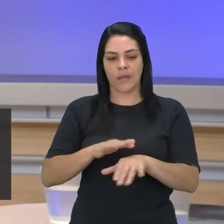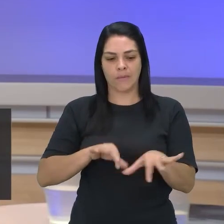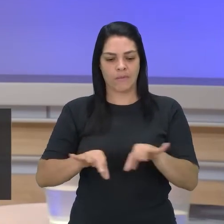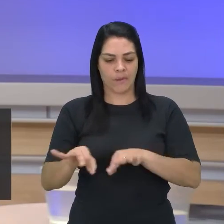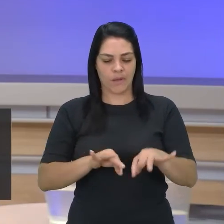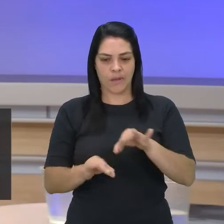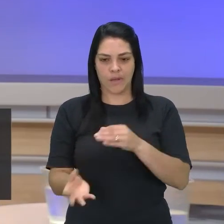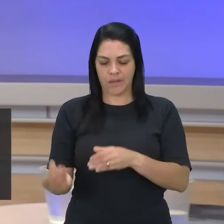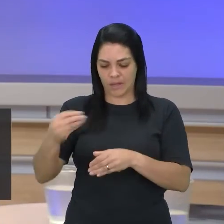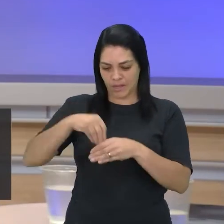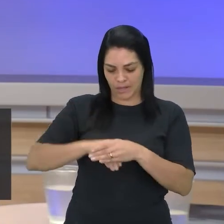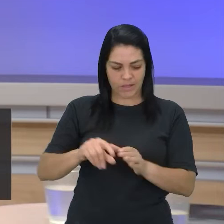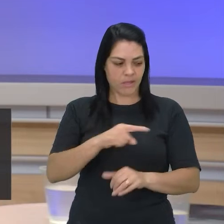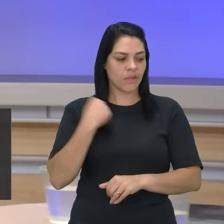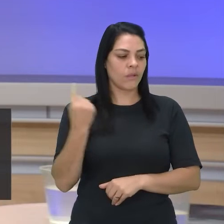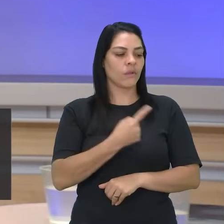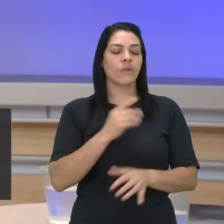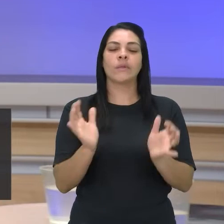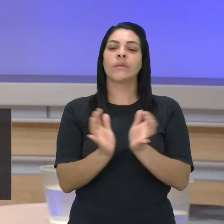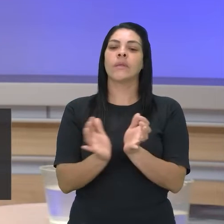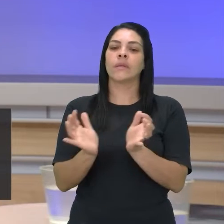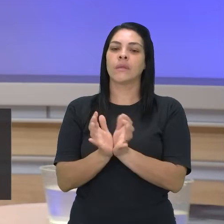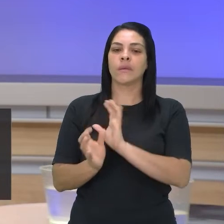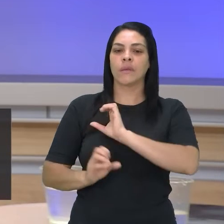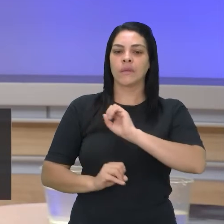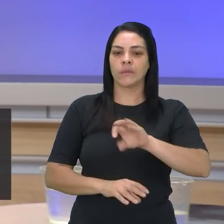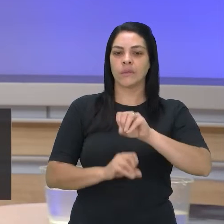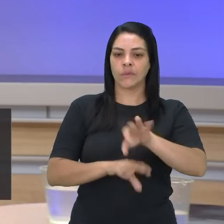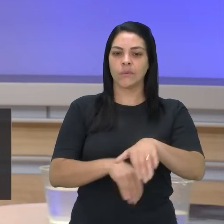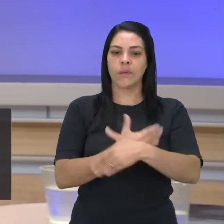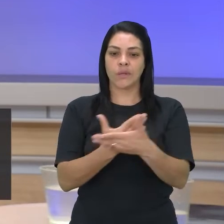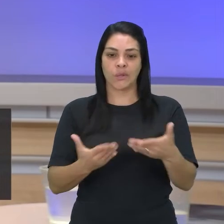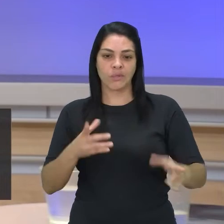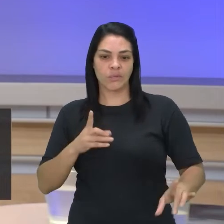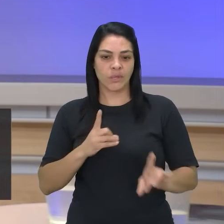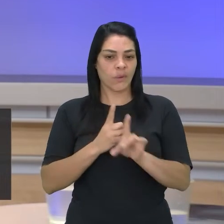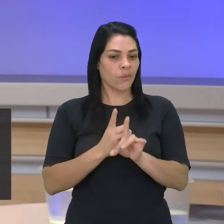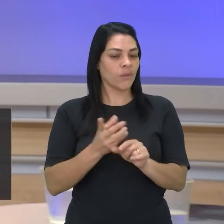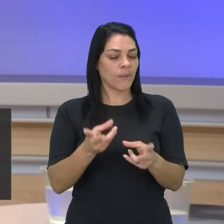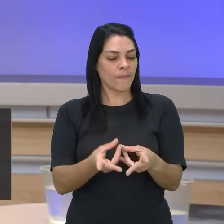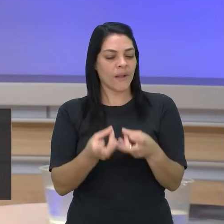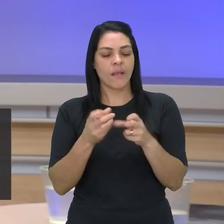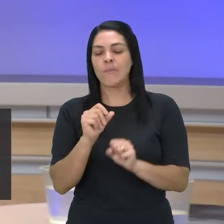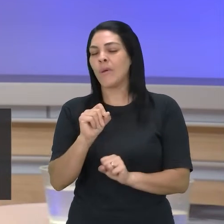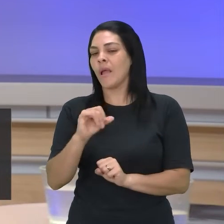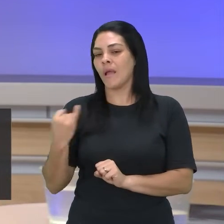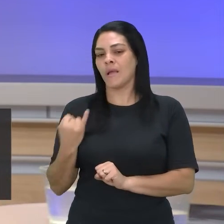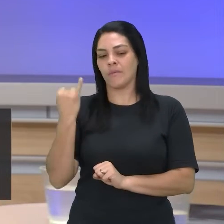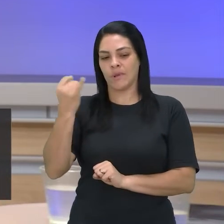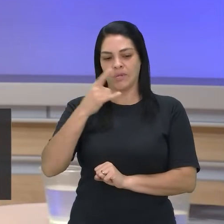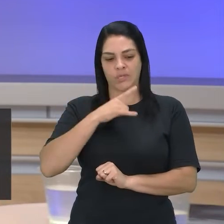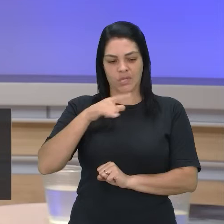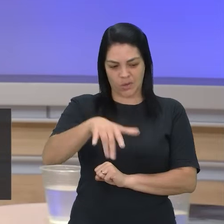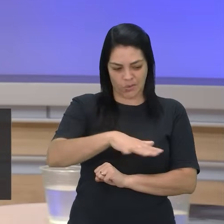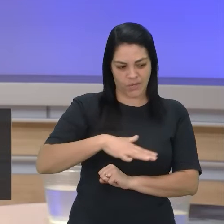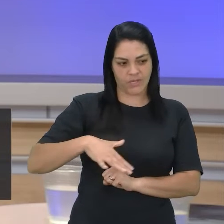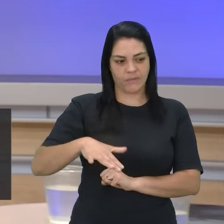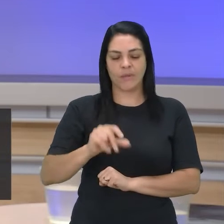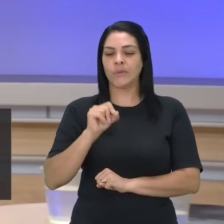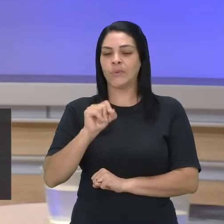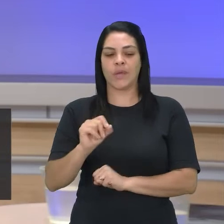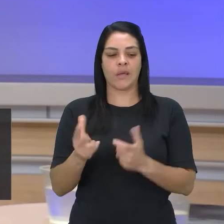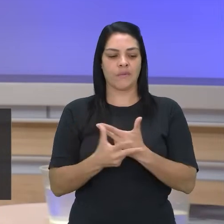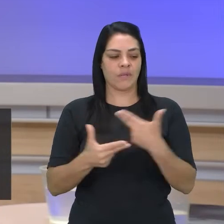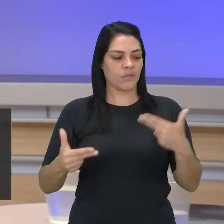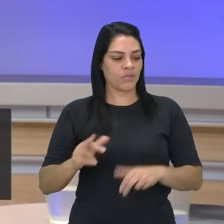interna da nossa equipe de educadores e educadoras, a gente acha muito importante ter o espaço para as coisas que